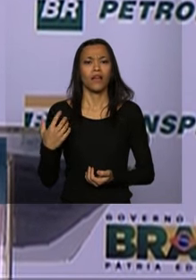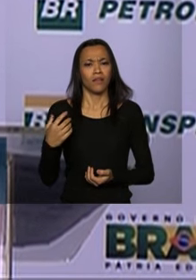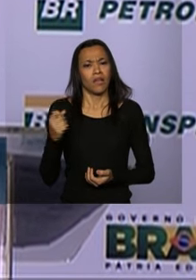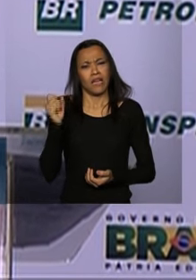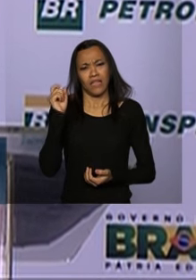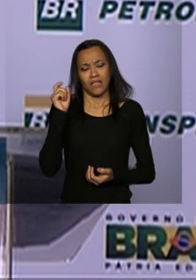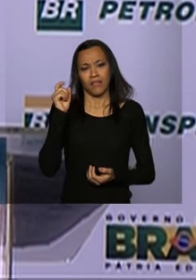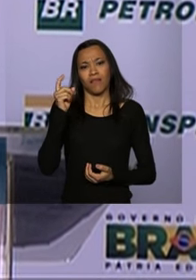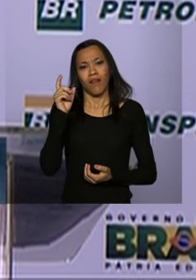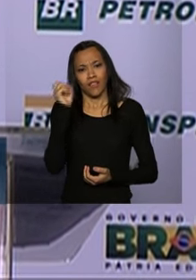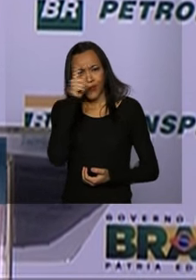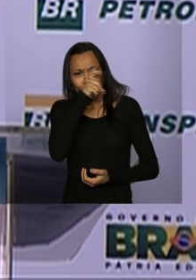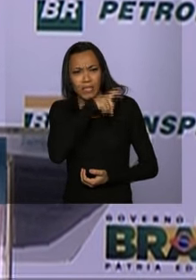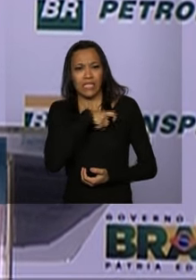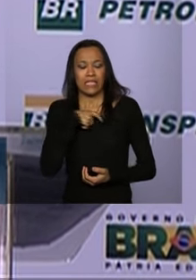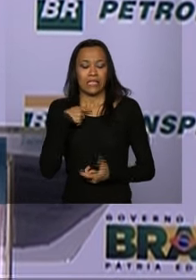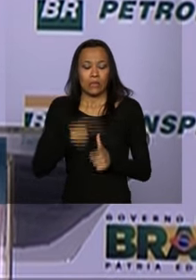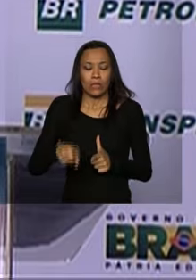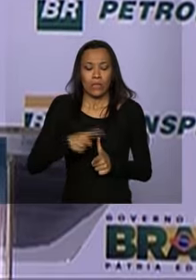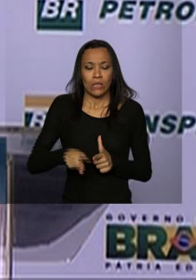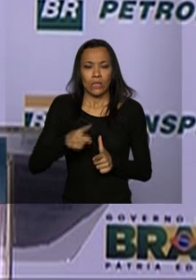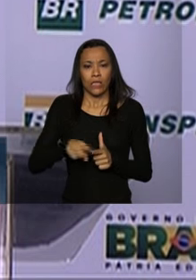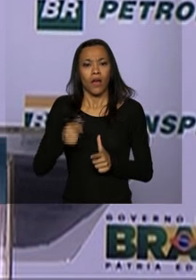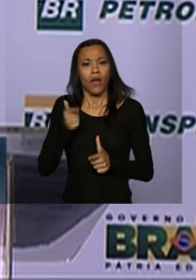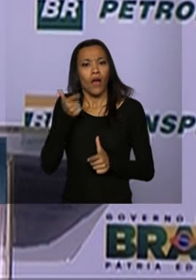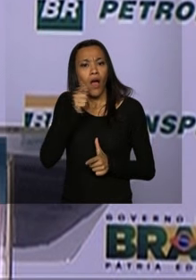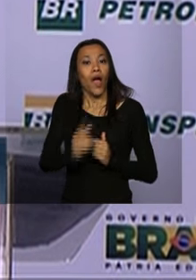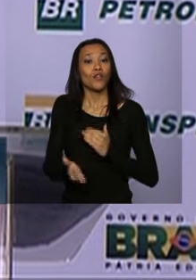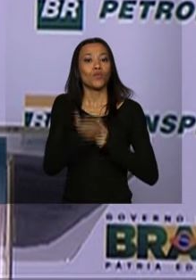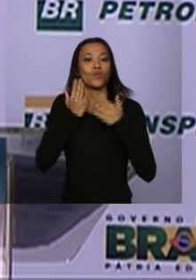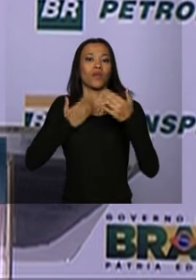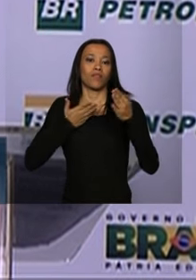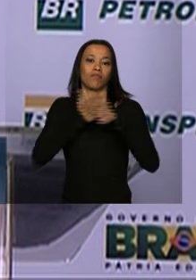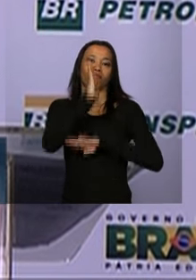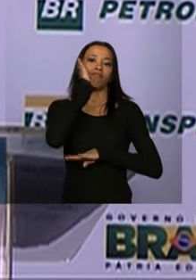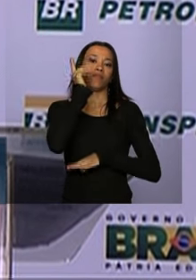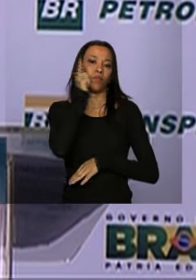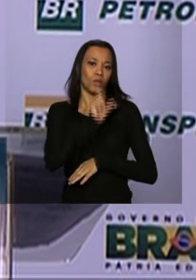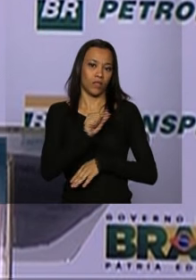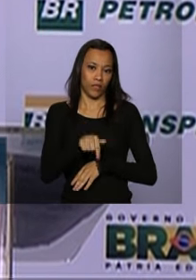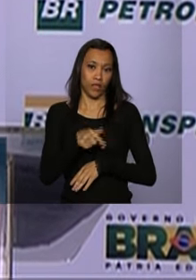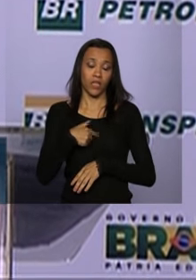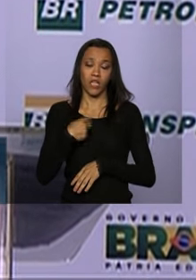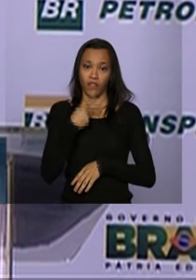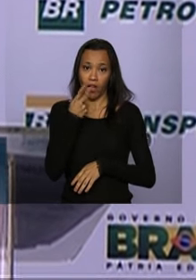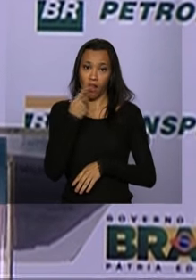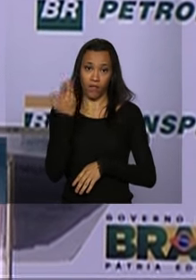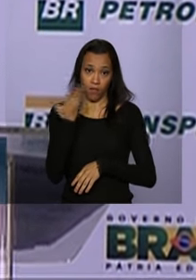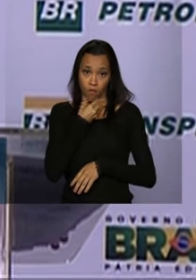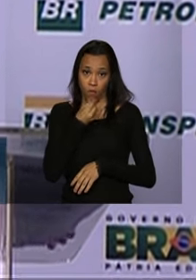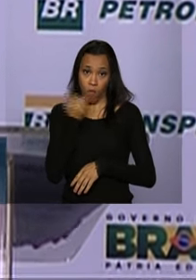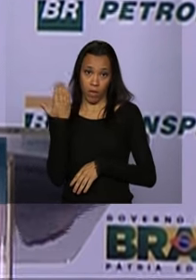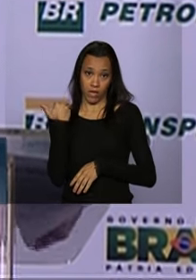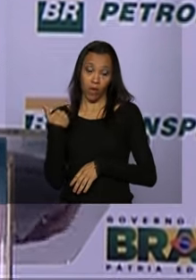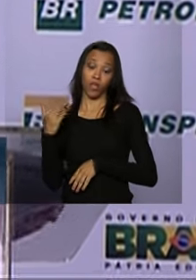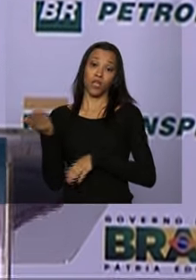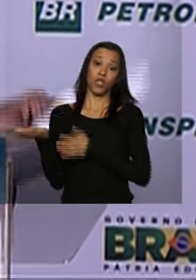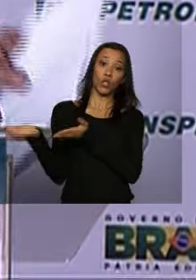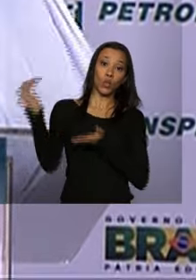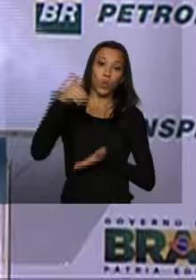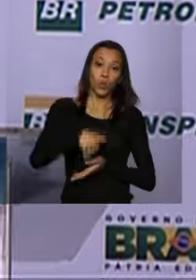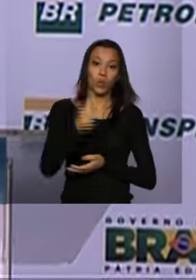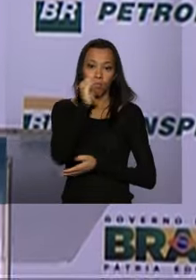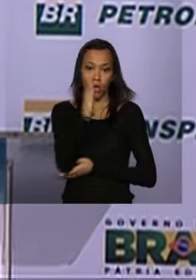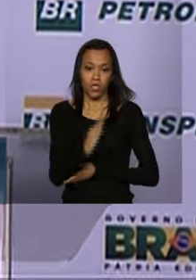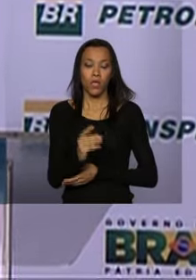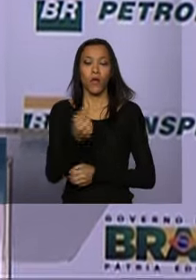dificuldades fizeram-se para serem vencidas, já dizia Visconde de Mauá em 1846, quando ele trouxe a indústria naval para o